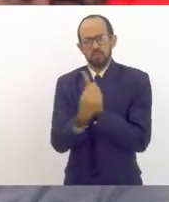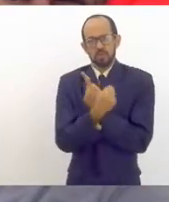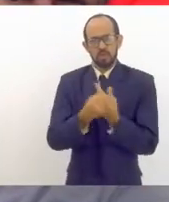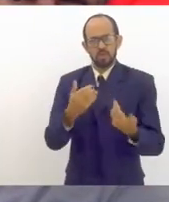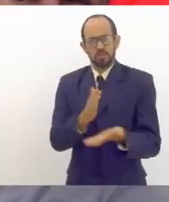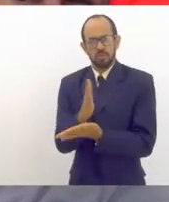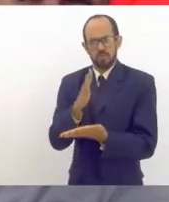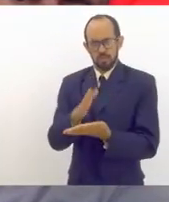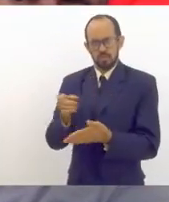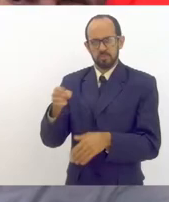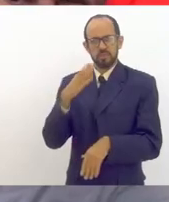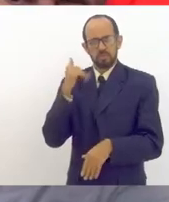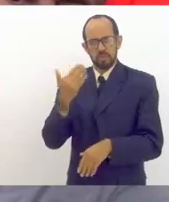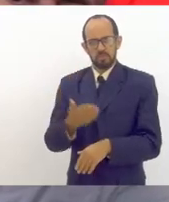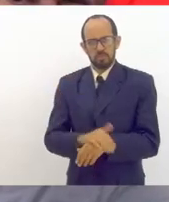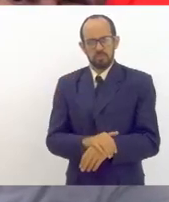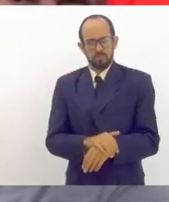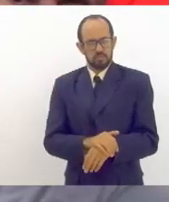aprovados